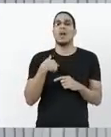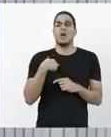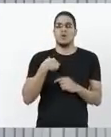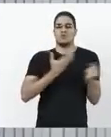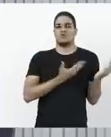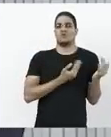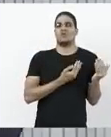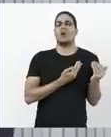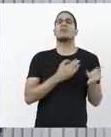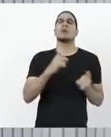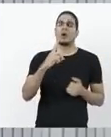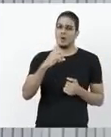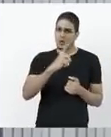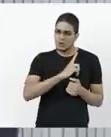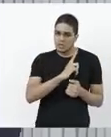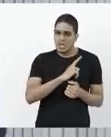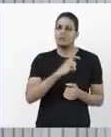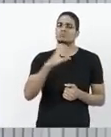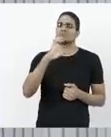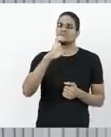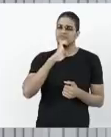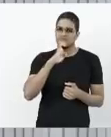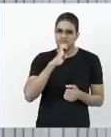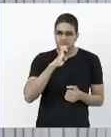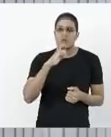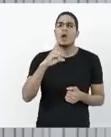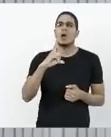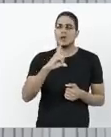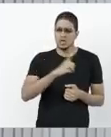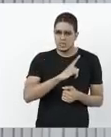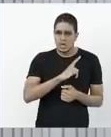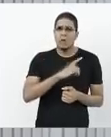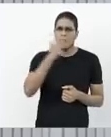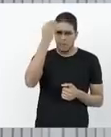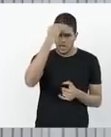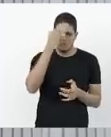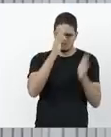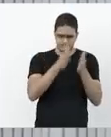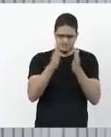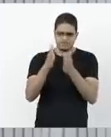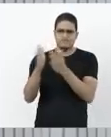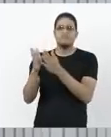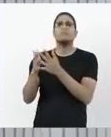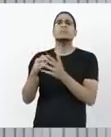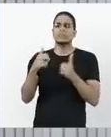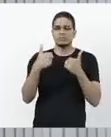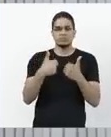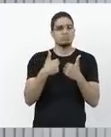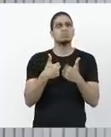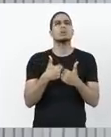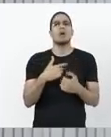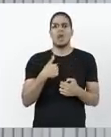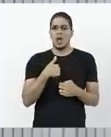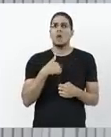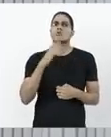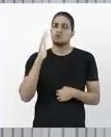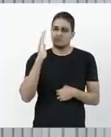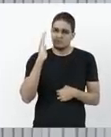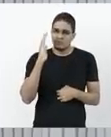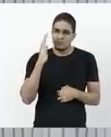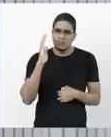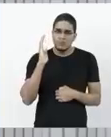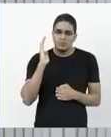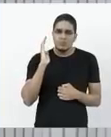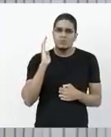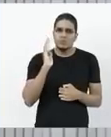tenho princípios, tenho coerência, ética, fui gestor público e fui um grande realizador de sonhos de pessoas e